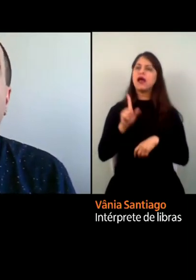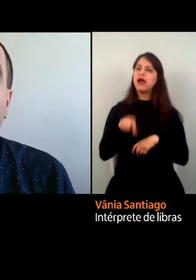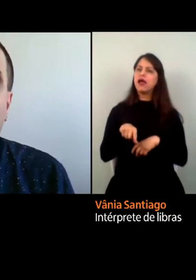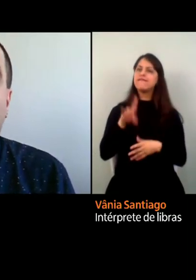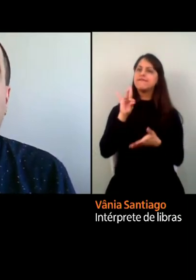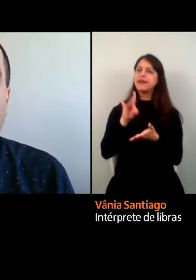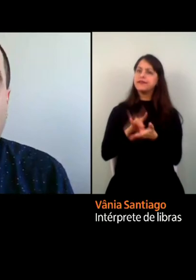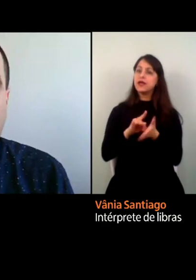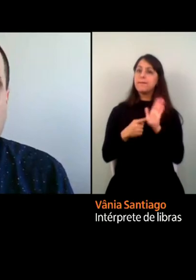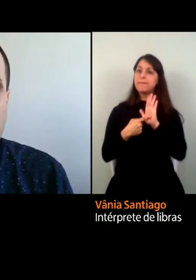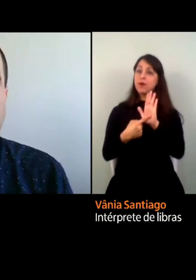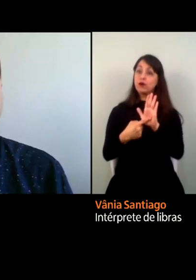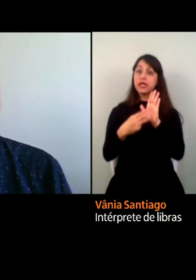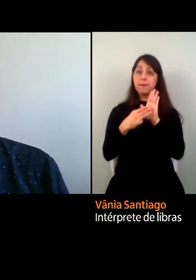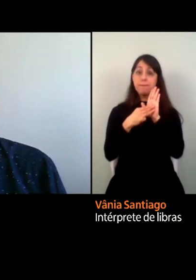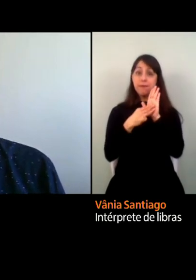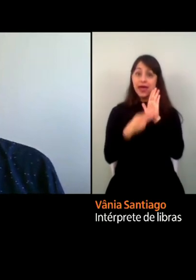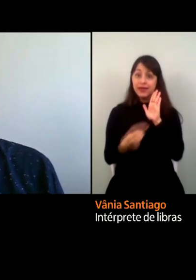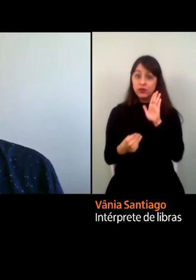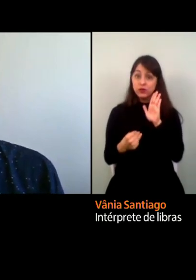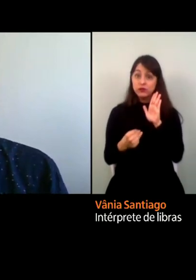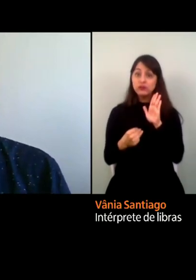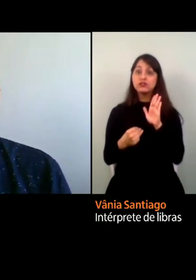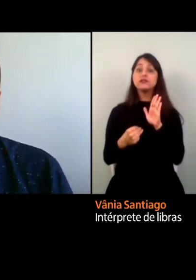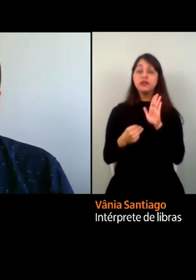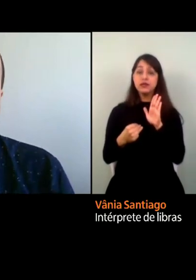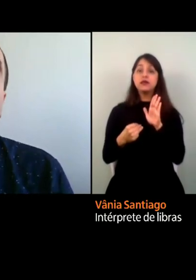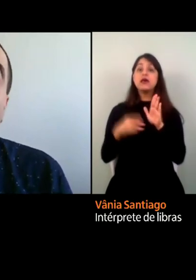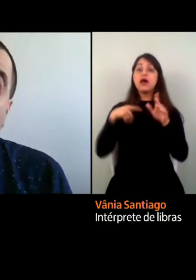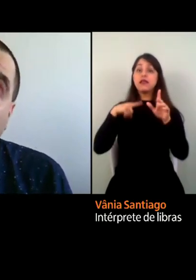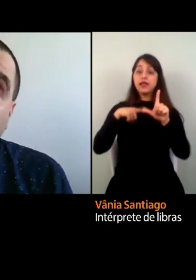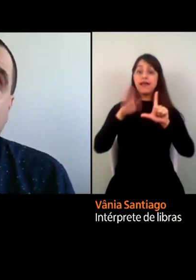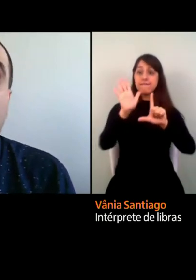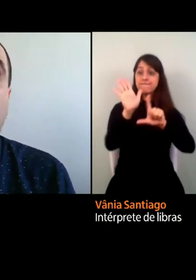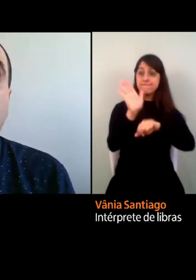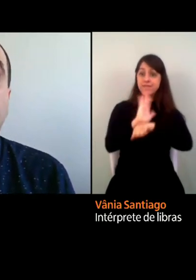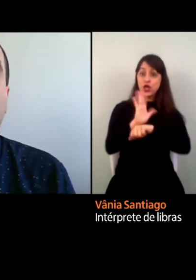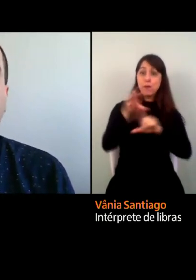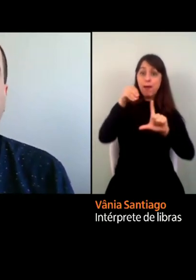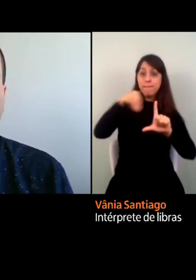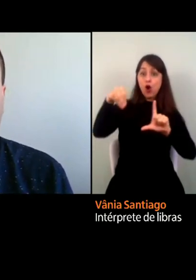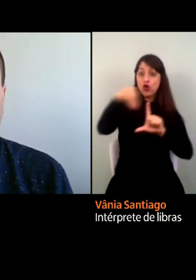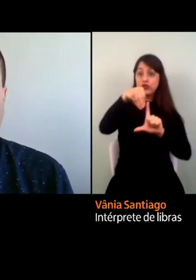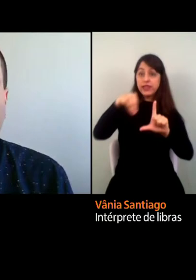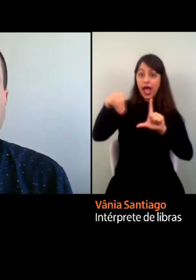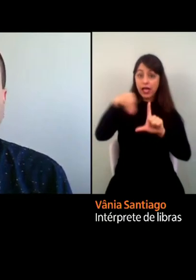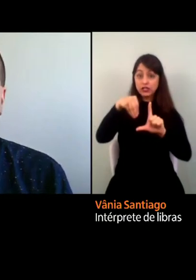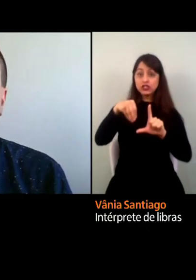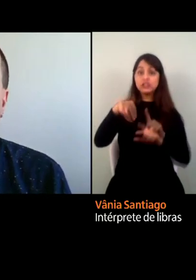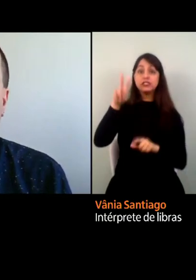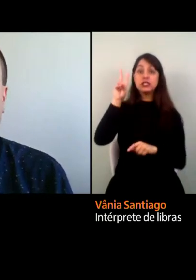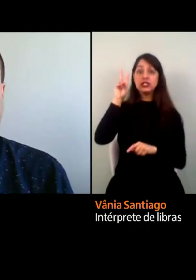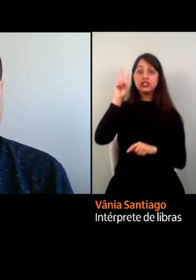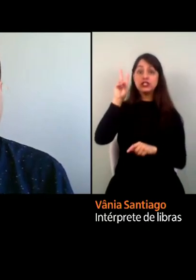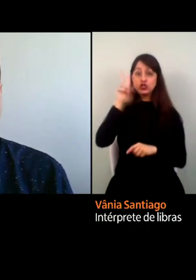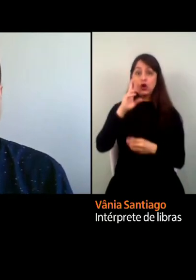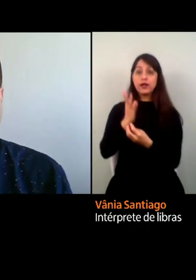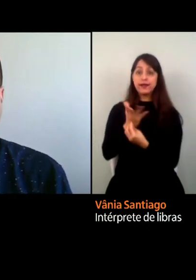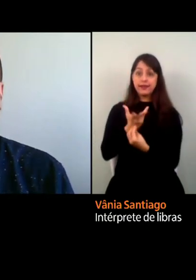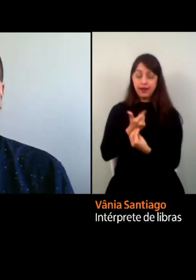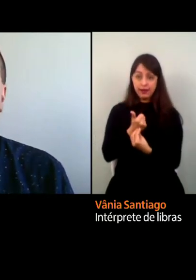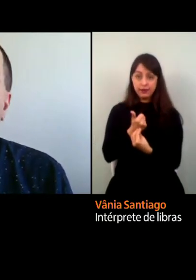do filme na história da arte, fecha aspas, que conversa com o choque de atrações do cinema